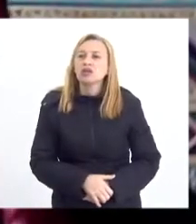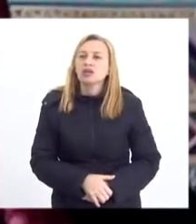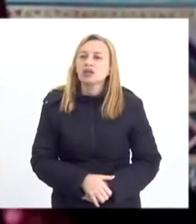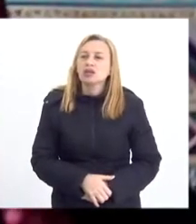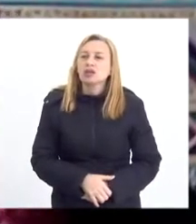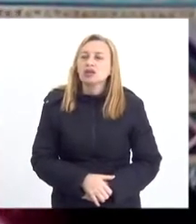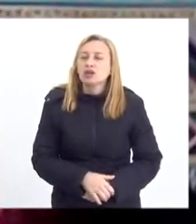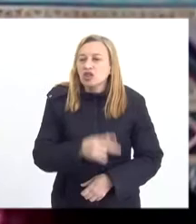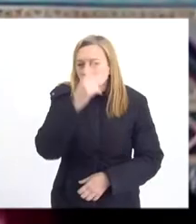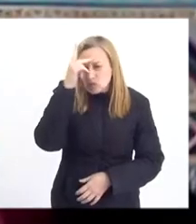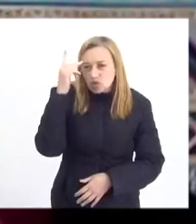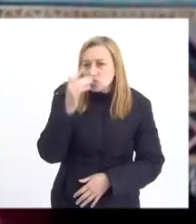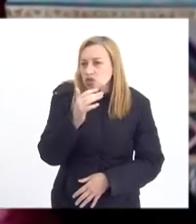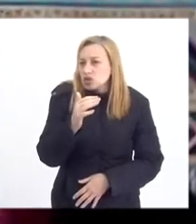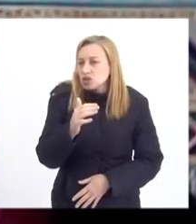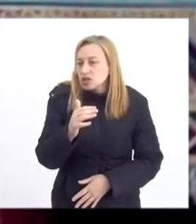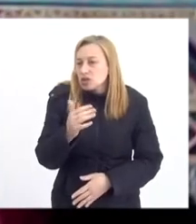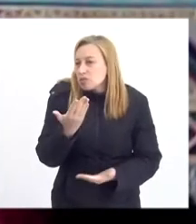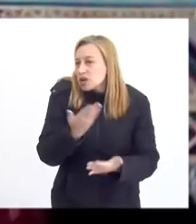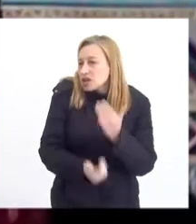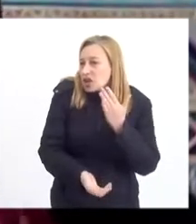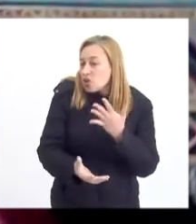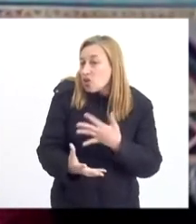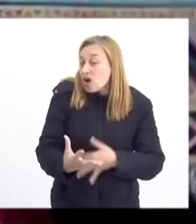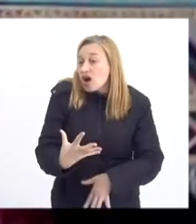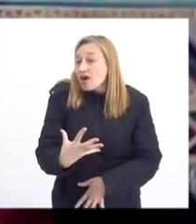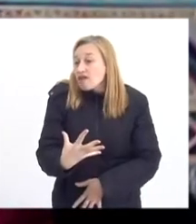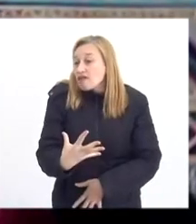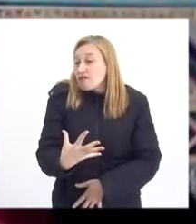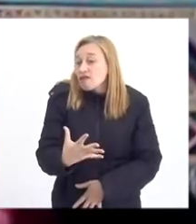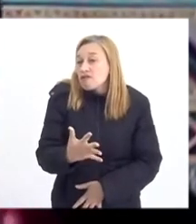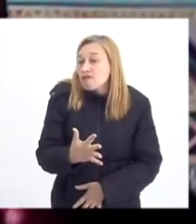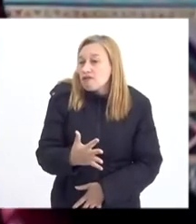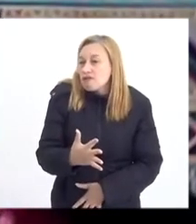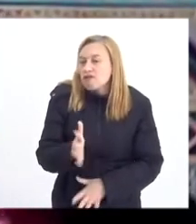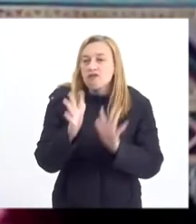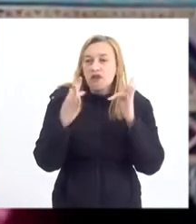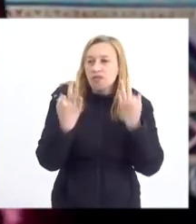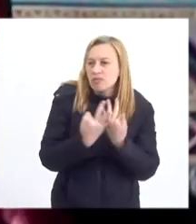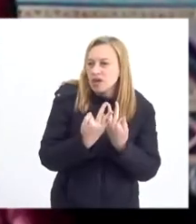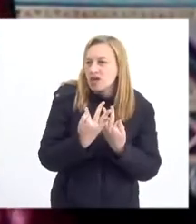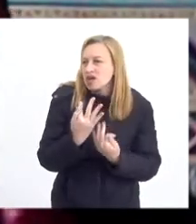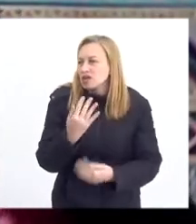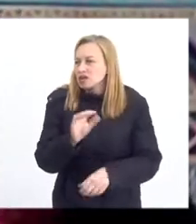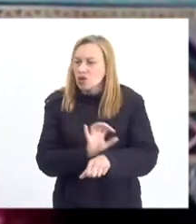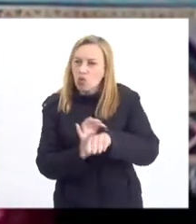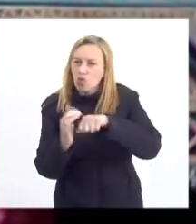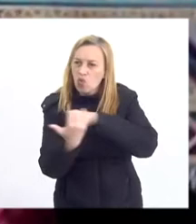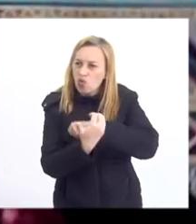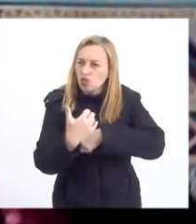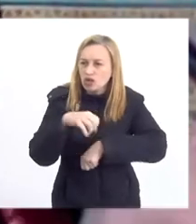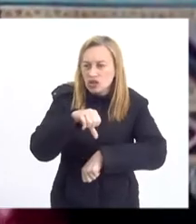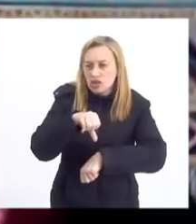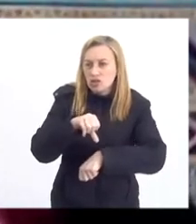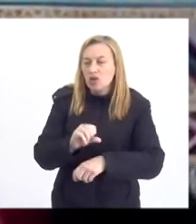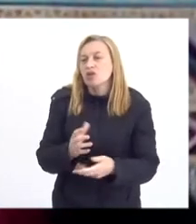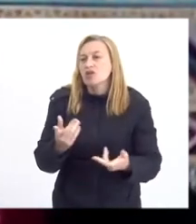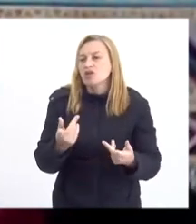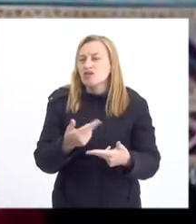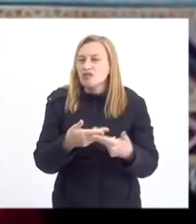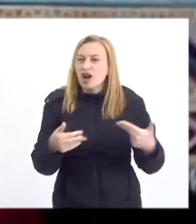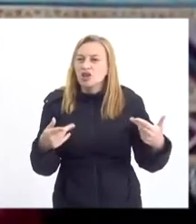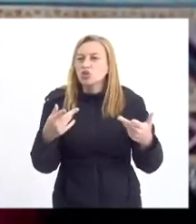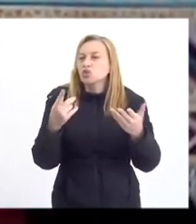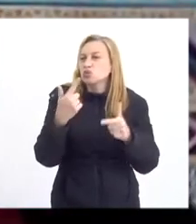Covid, uma série de adoecimentos, né, emocionais, psíquicos. Então, a gente tem essa